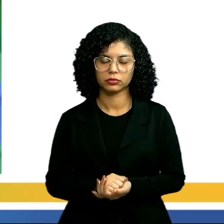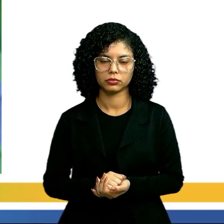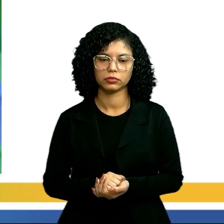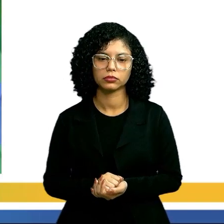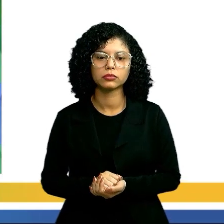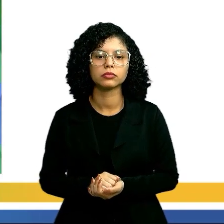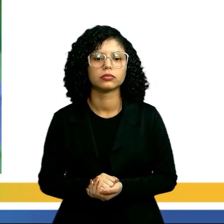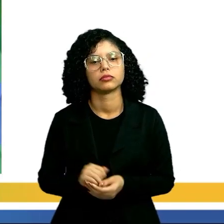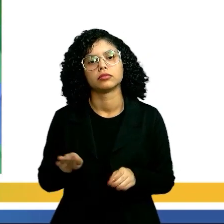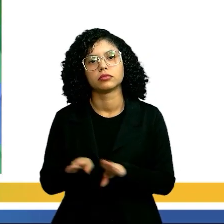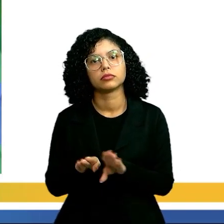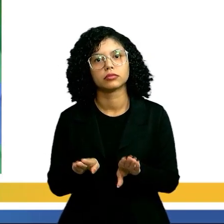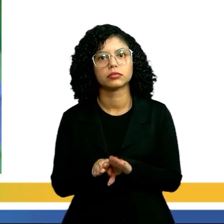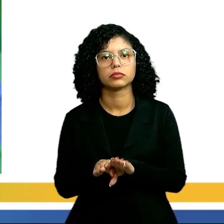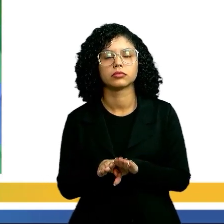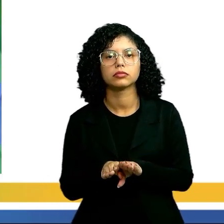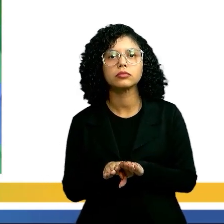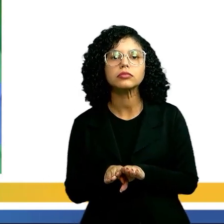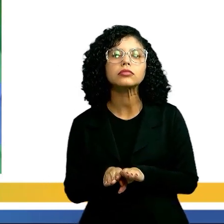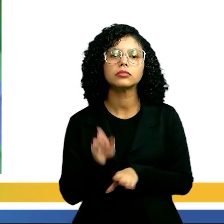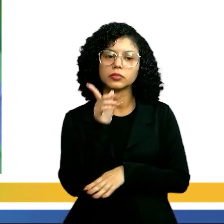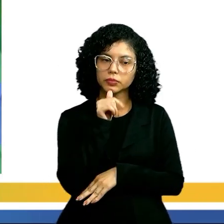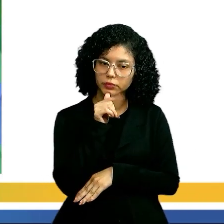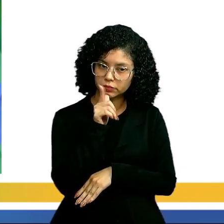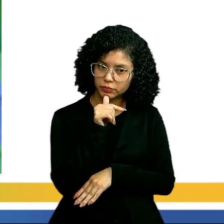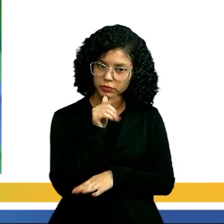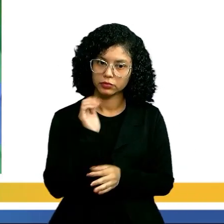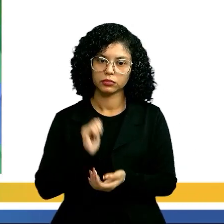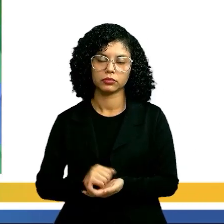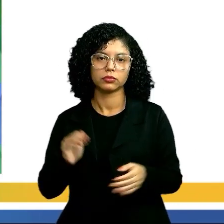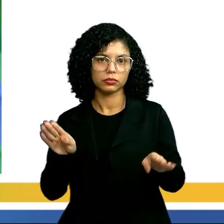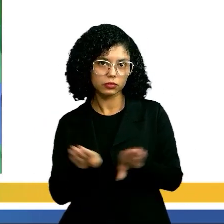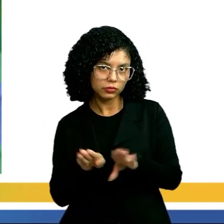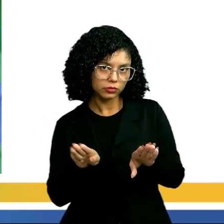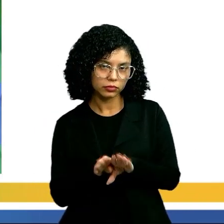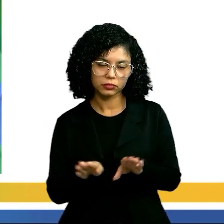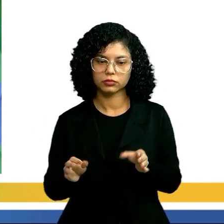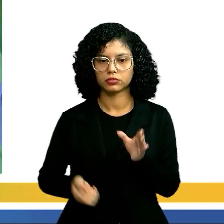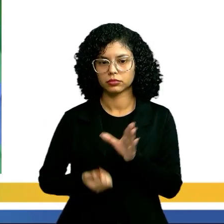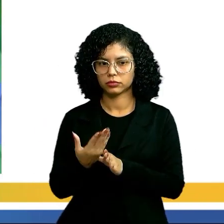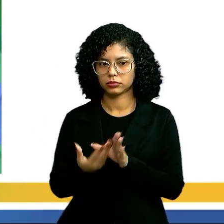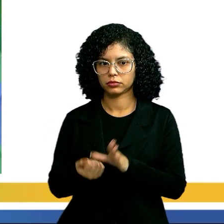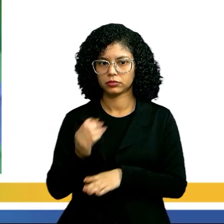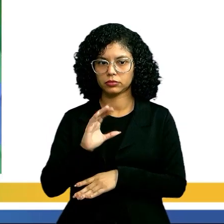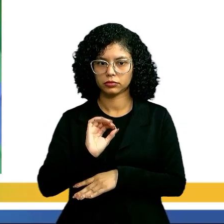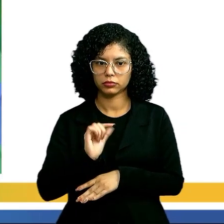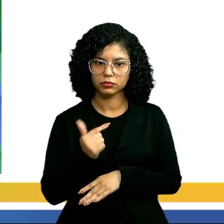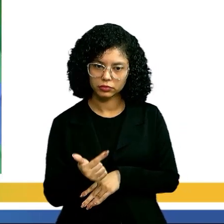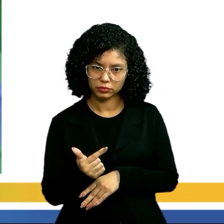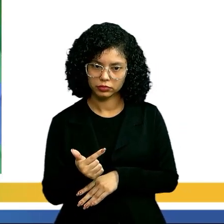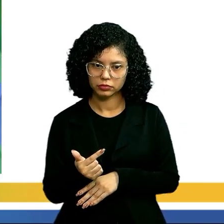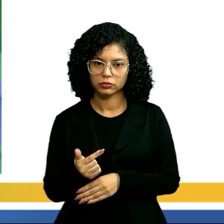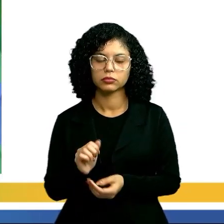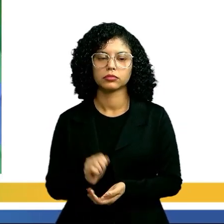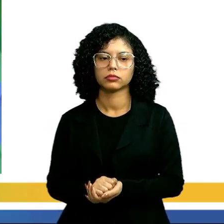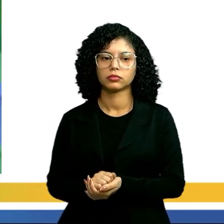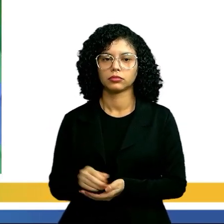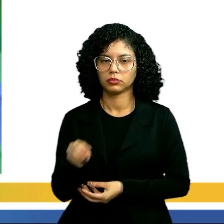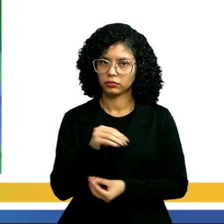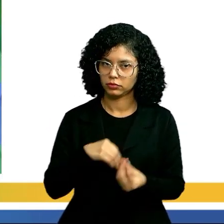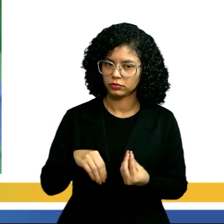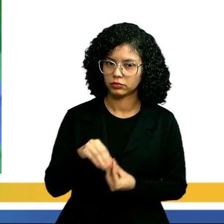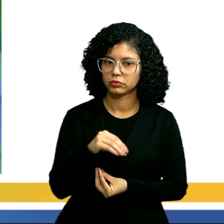C6H12O6, mas também vai ser produzido a água e também vai ser produzido oxigênio. Oxigênio que vai ser